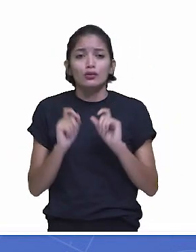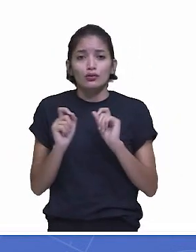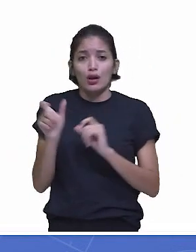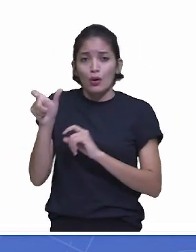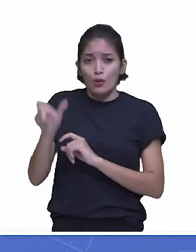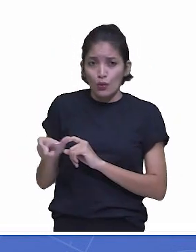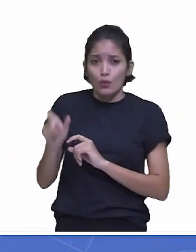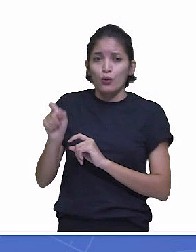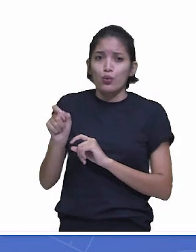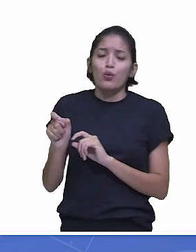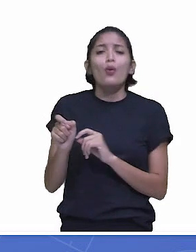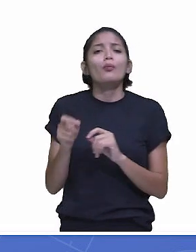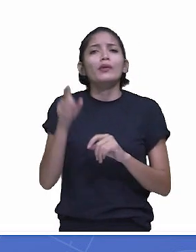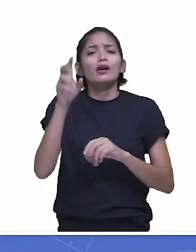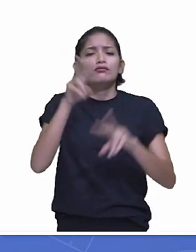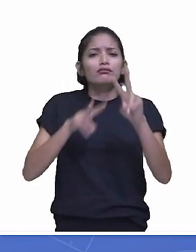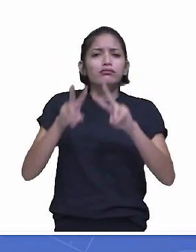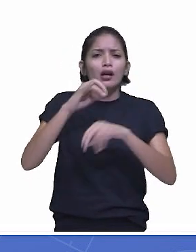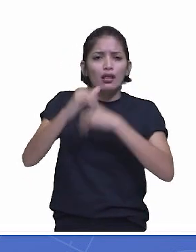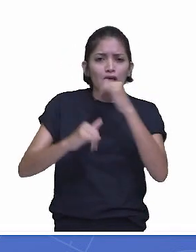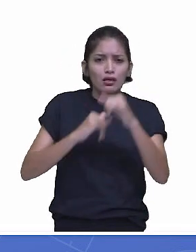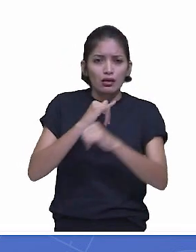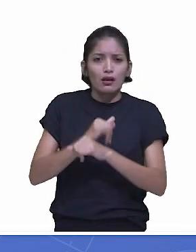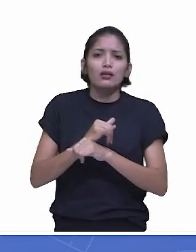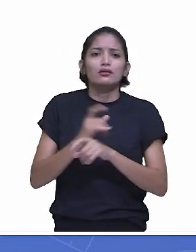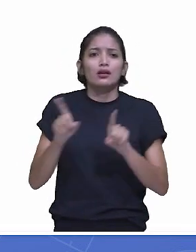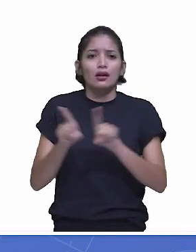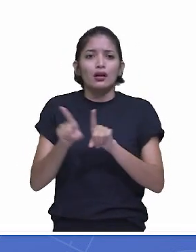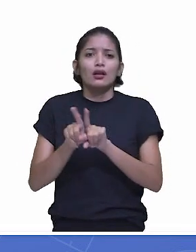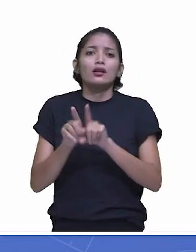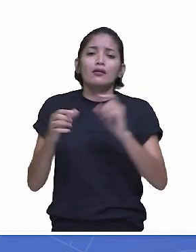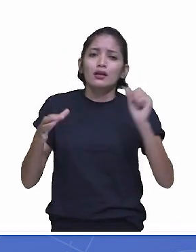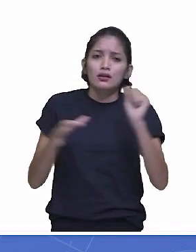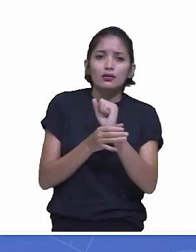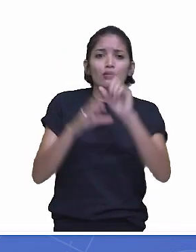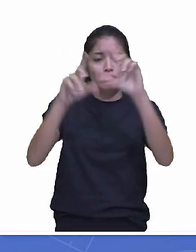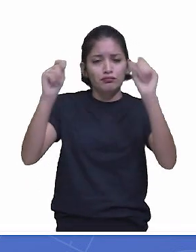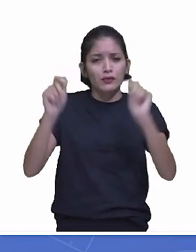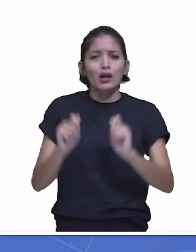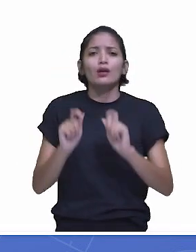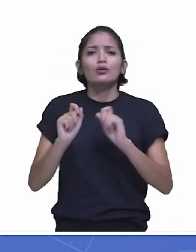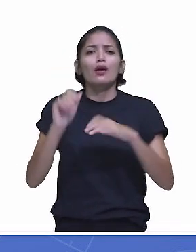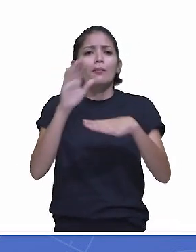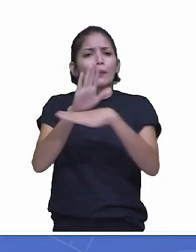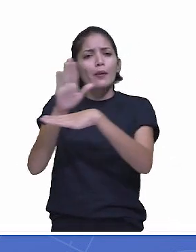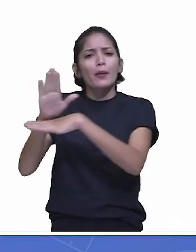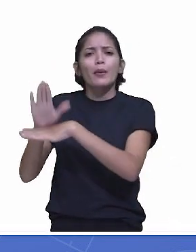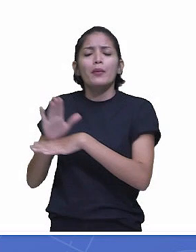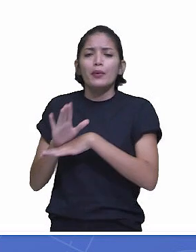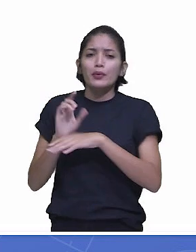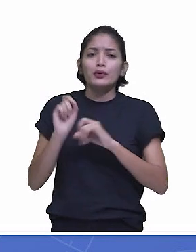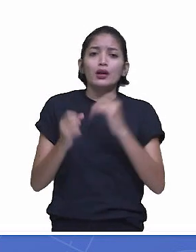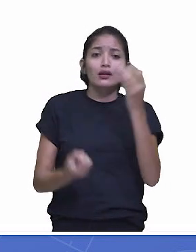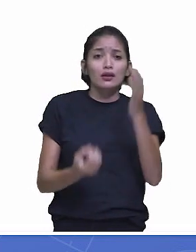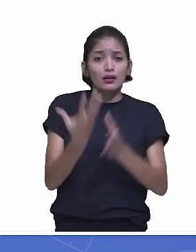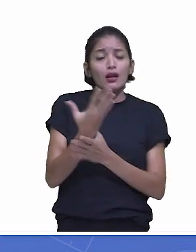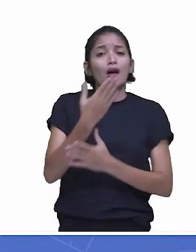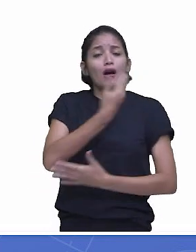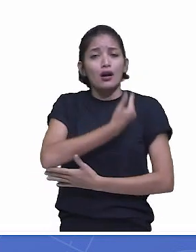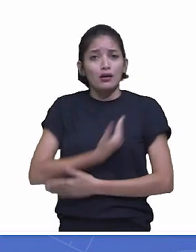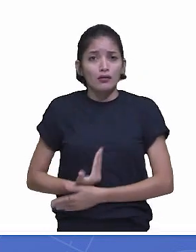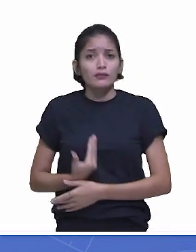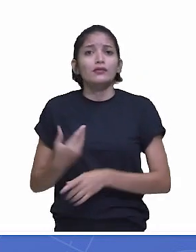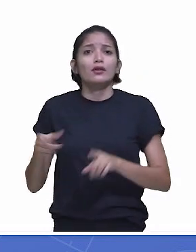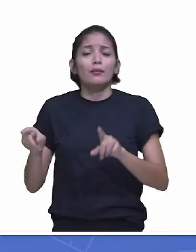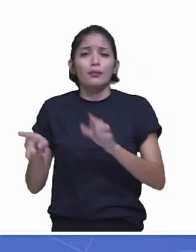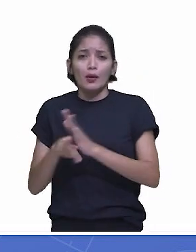o sucesso das coleções online de acesso aberto, além de democratizar a arte, vem ajudando a formar